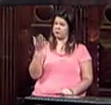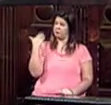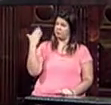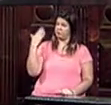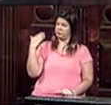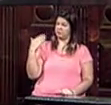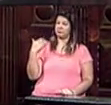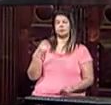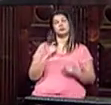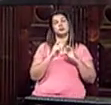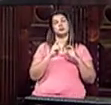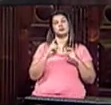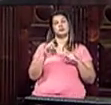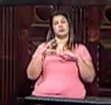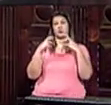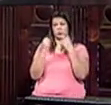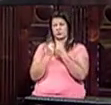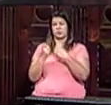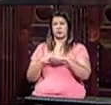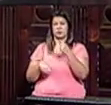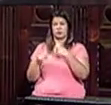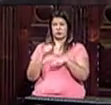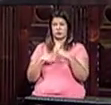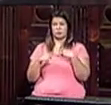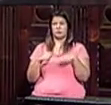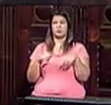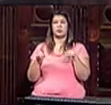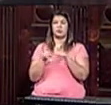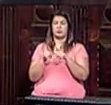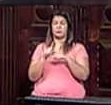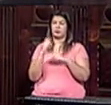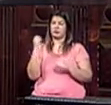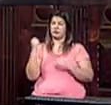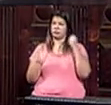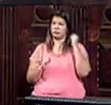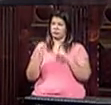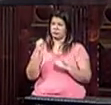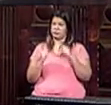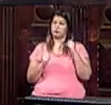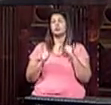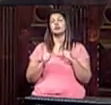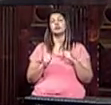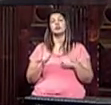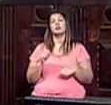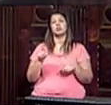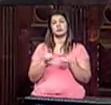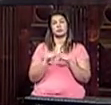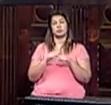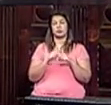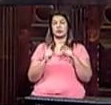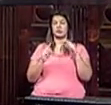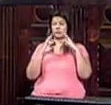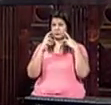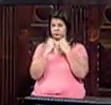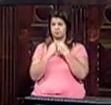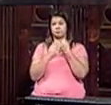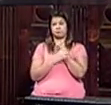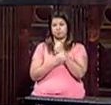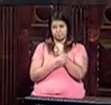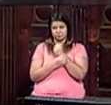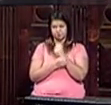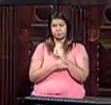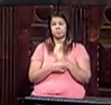realizada pela Comissão de Economia e Indústria e Comércio e com a Comissão de Segurança. E